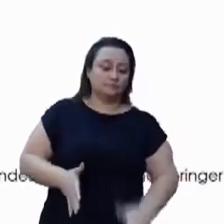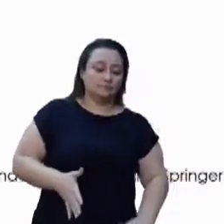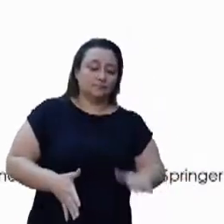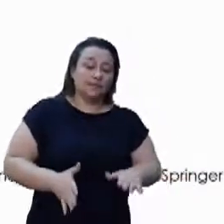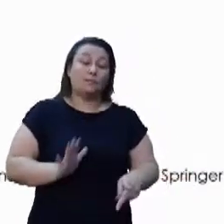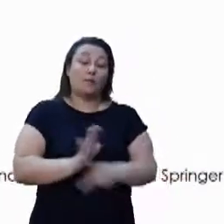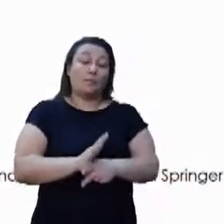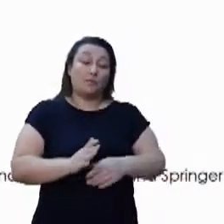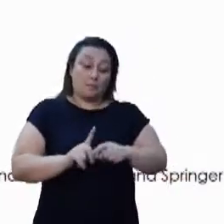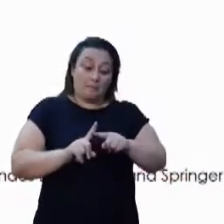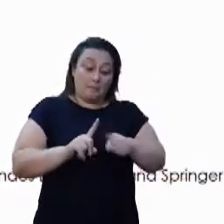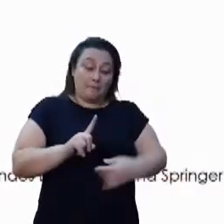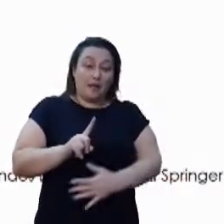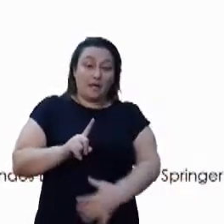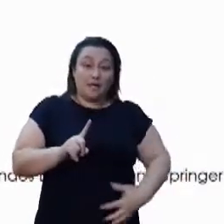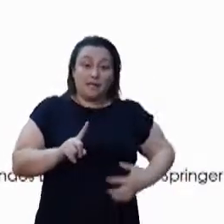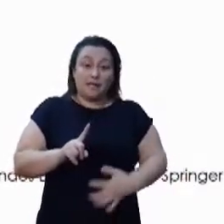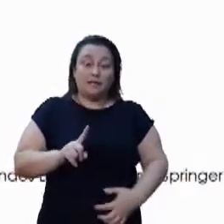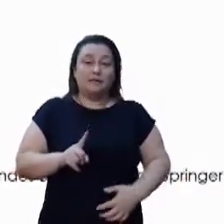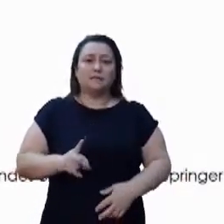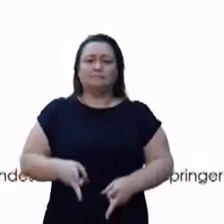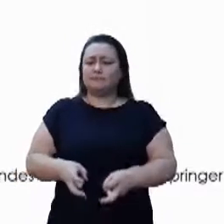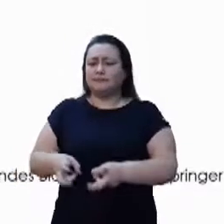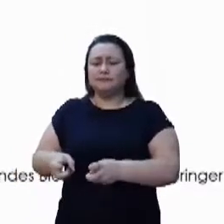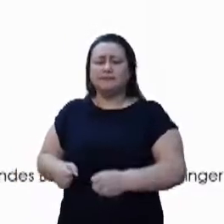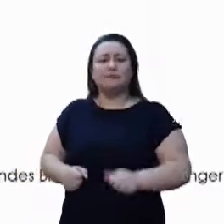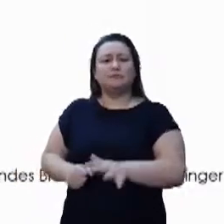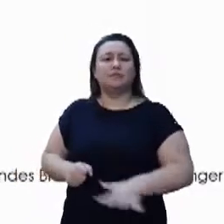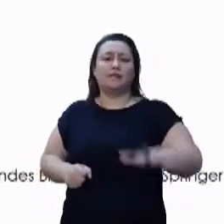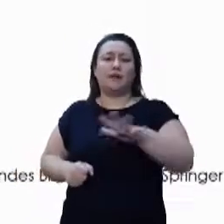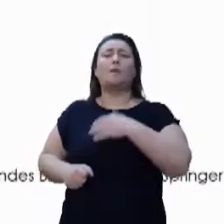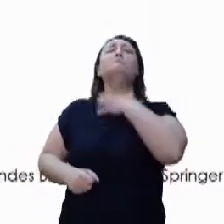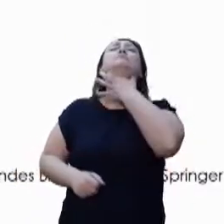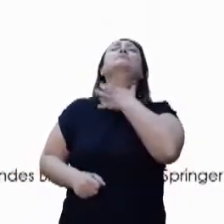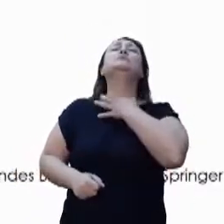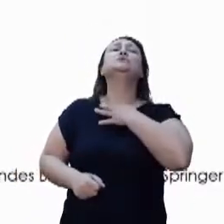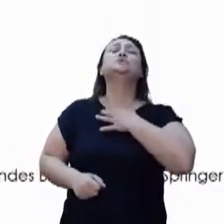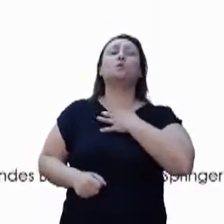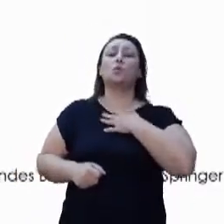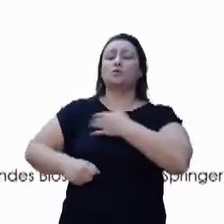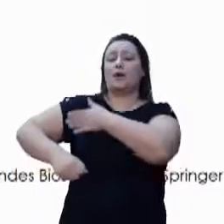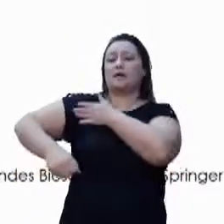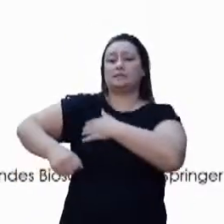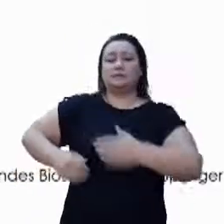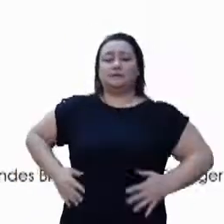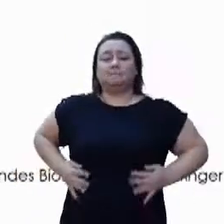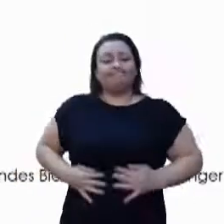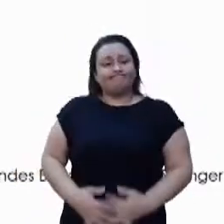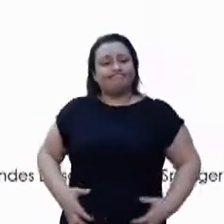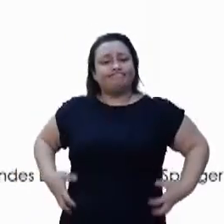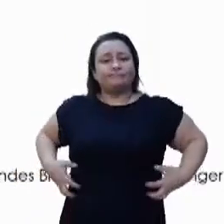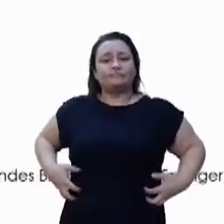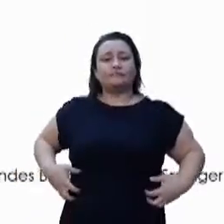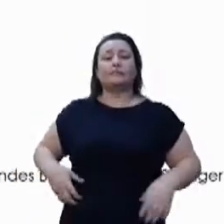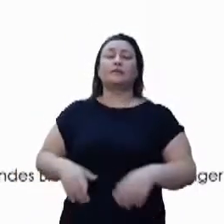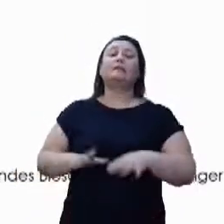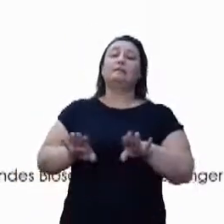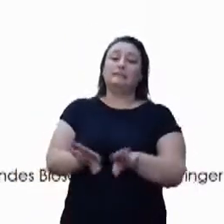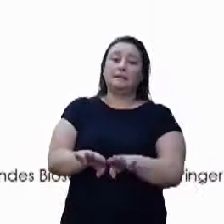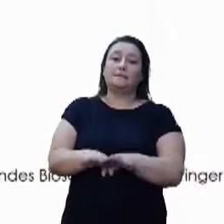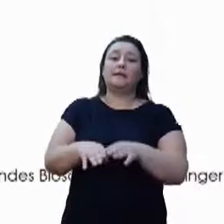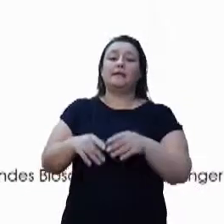neonatal. Normalmente é uma ictiose generalizada, especialmente em pescoço, axila e abdômen, normalmente poupando a região